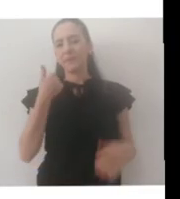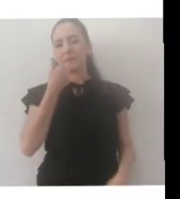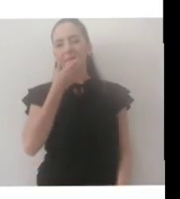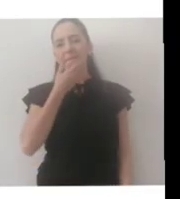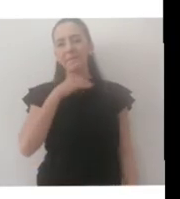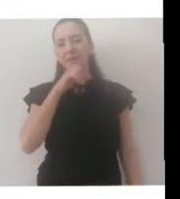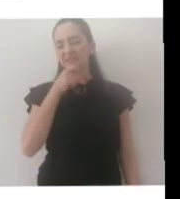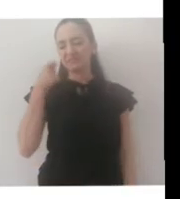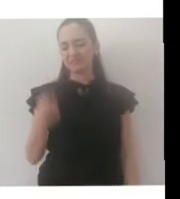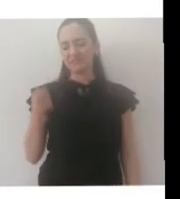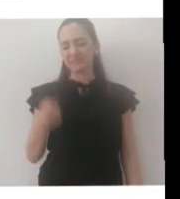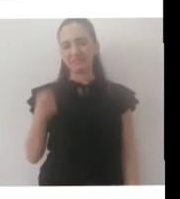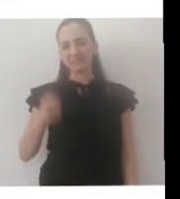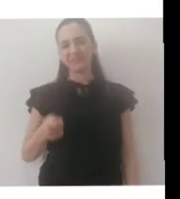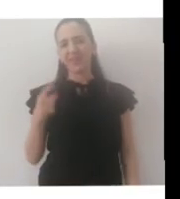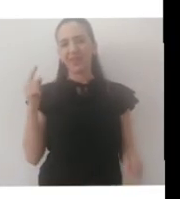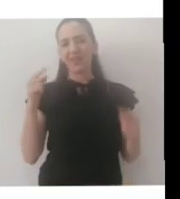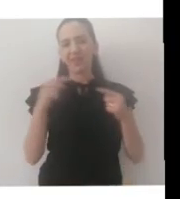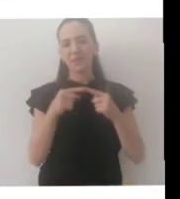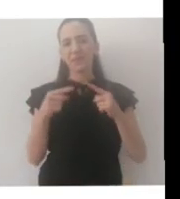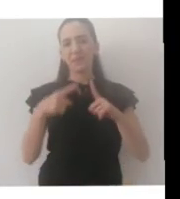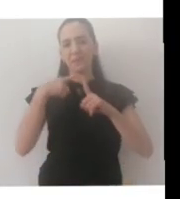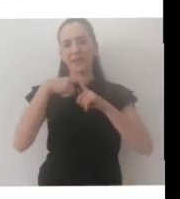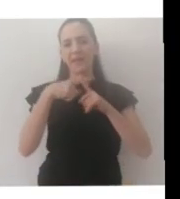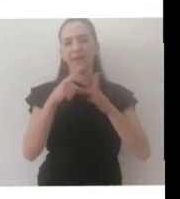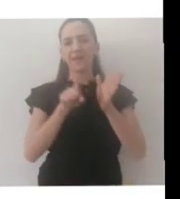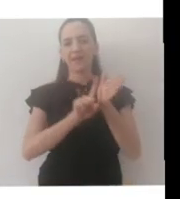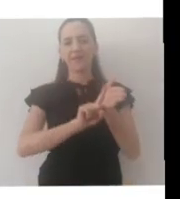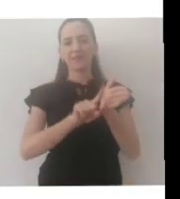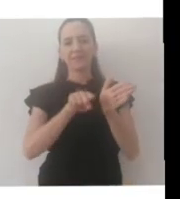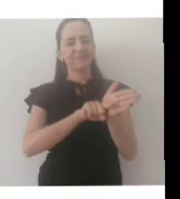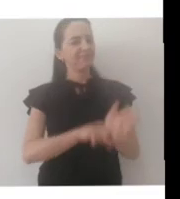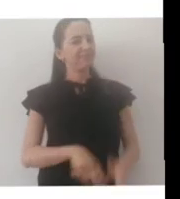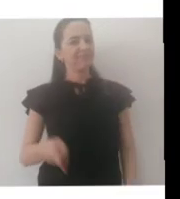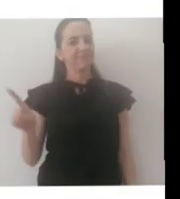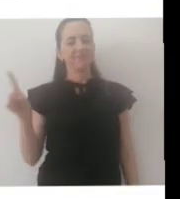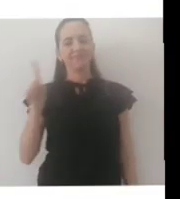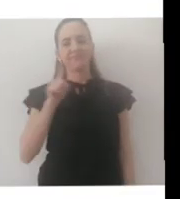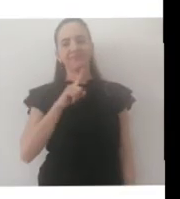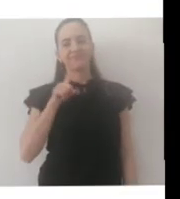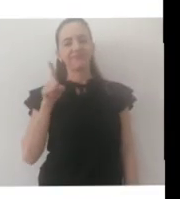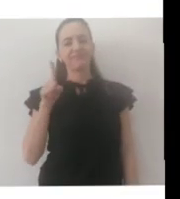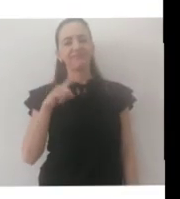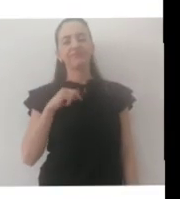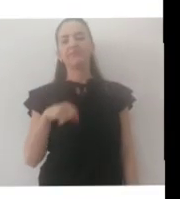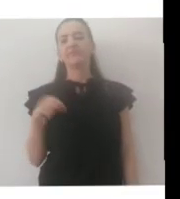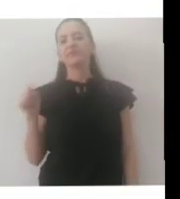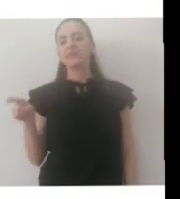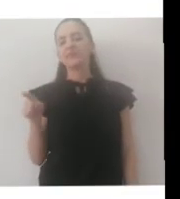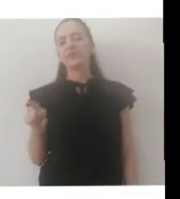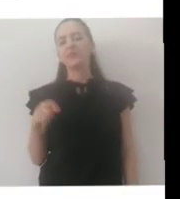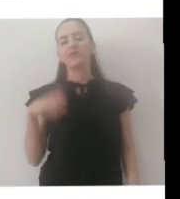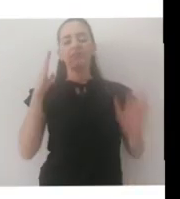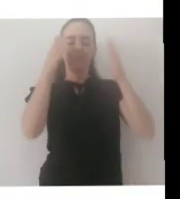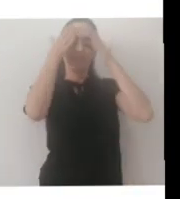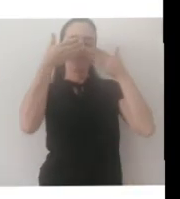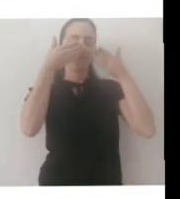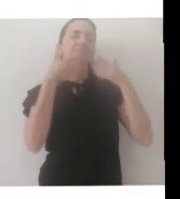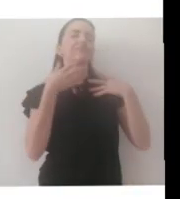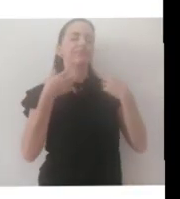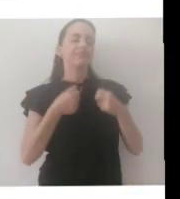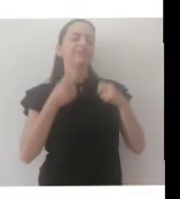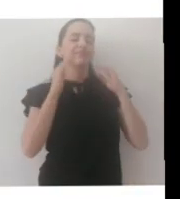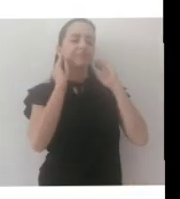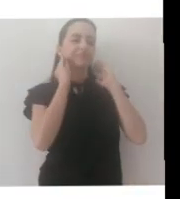aquele problema lá que dizia que o pai autoritário era algo positivo. Não é. O pai autoritário, a professora autoritária demais é algo